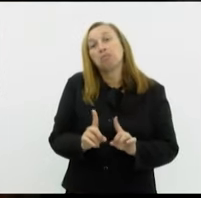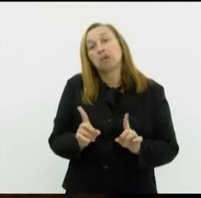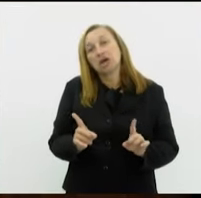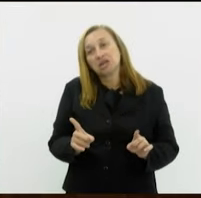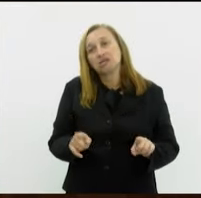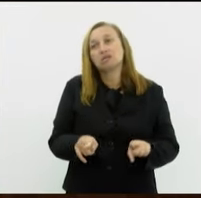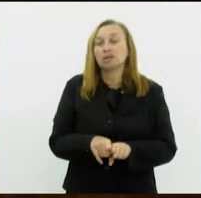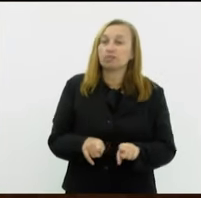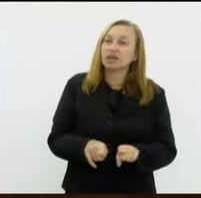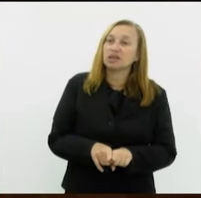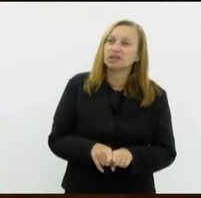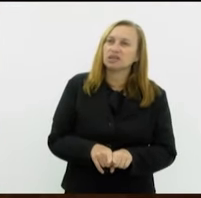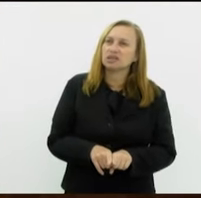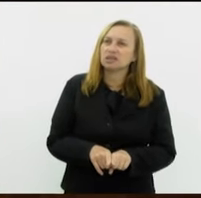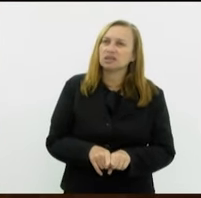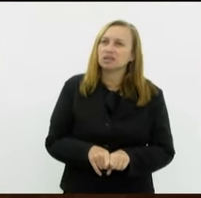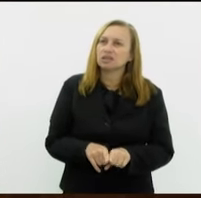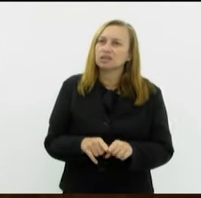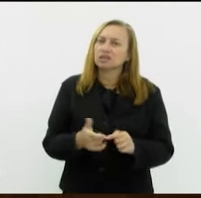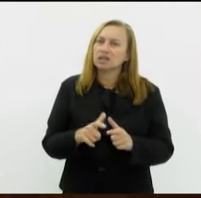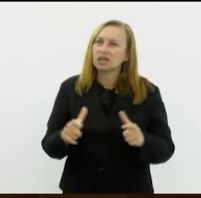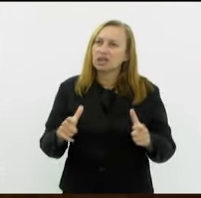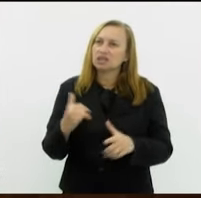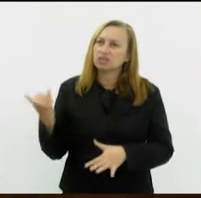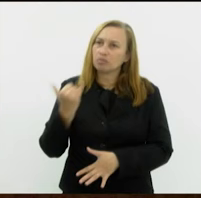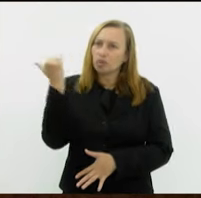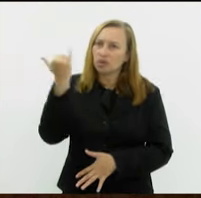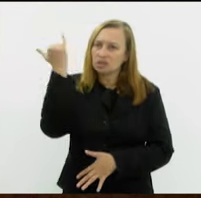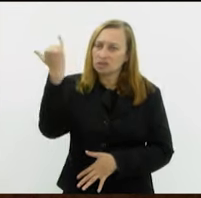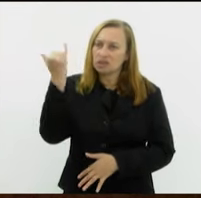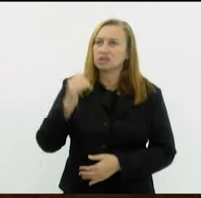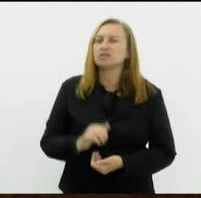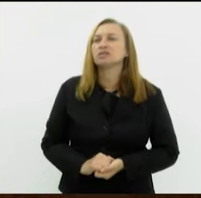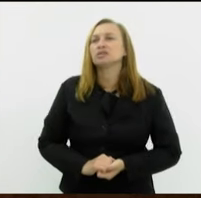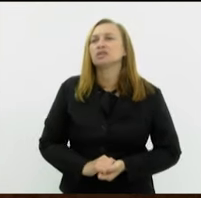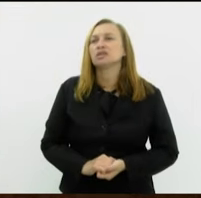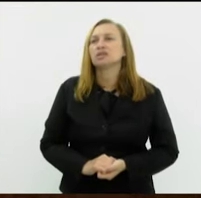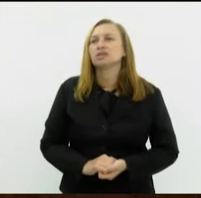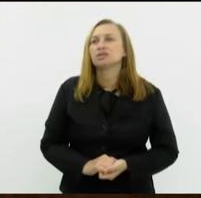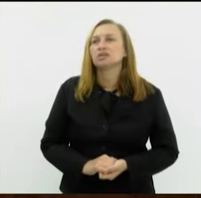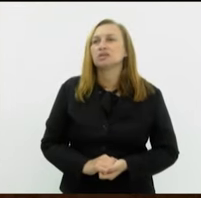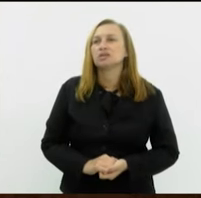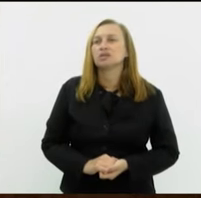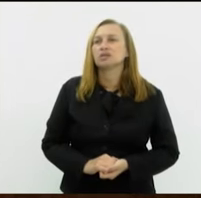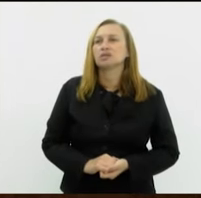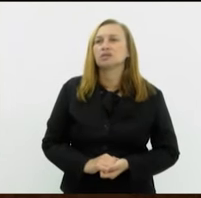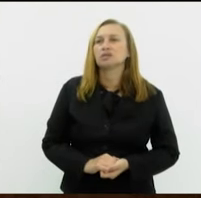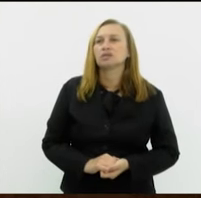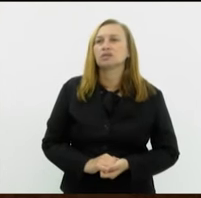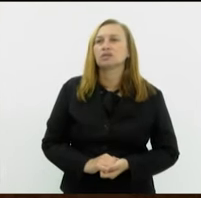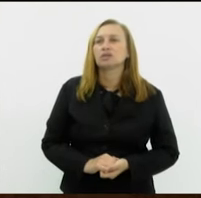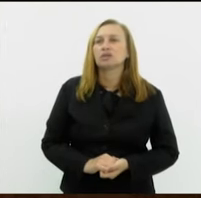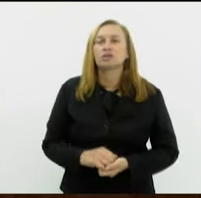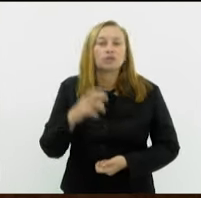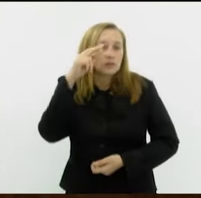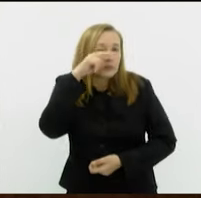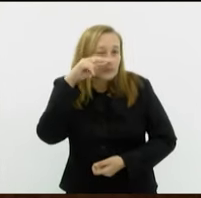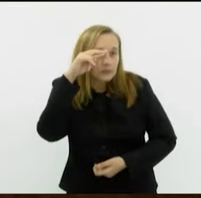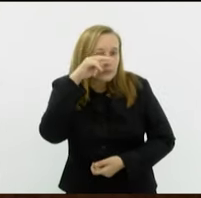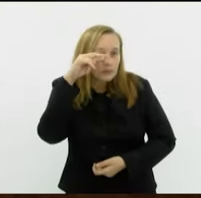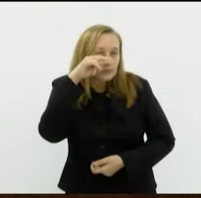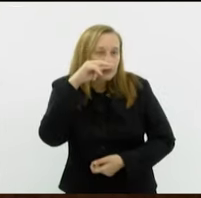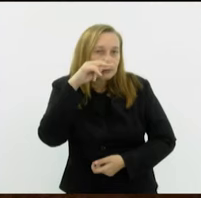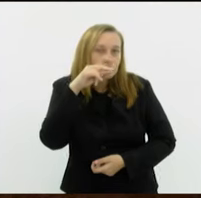também de tamanha importância, de igual importância, também tem a vertente fiscalizatória do